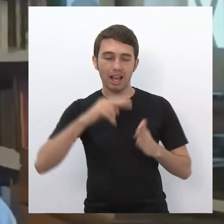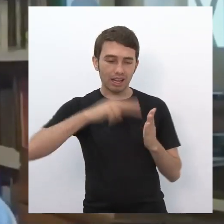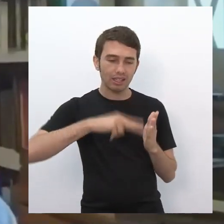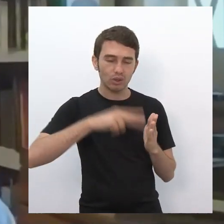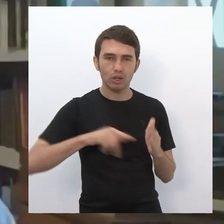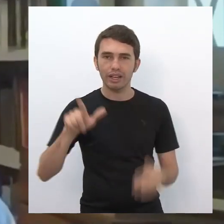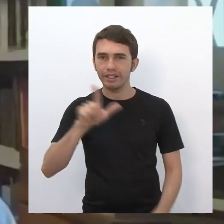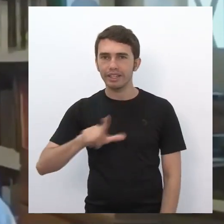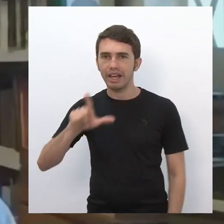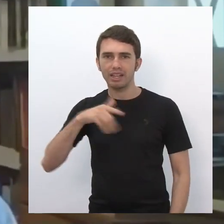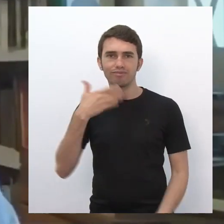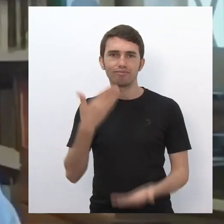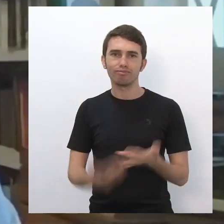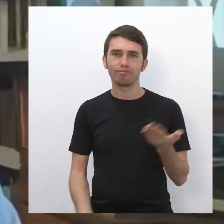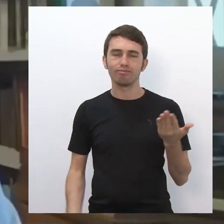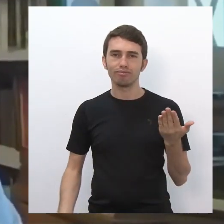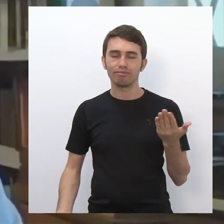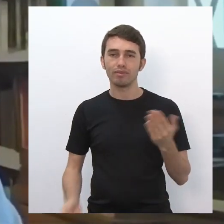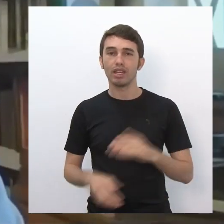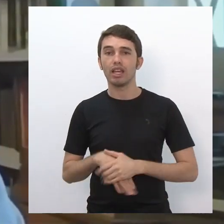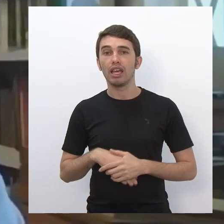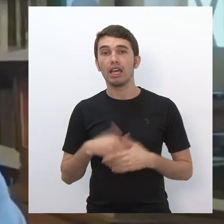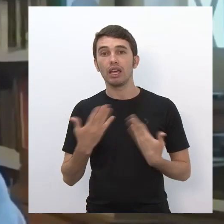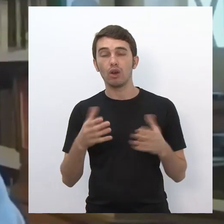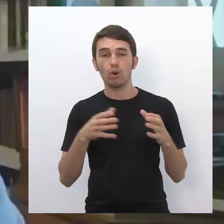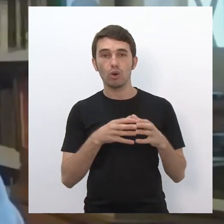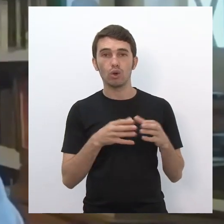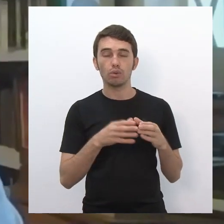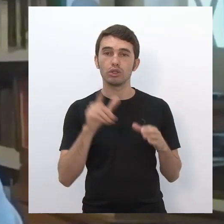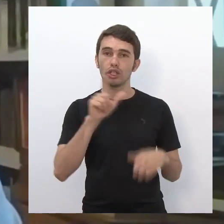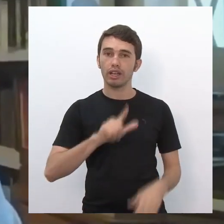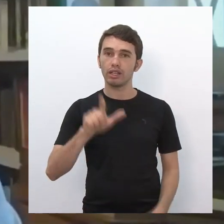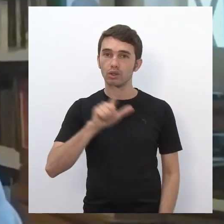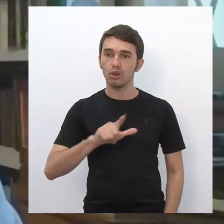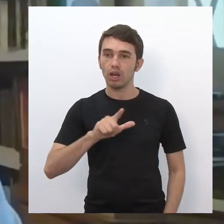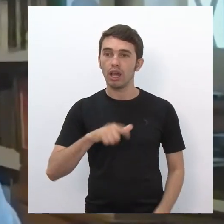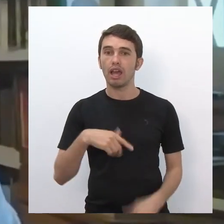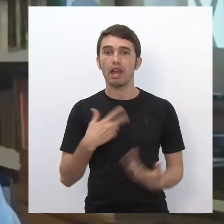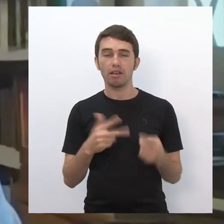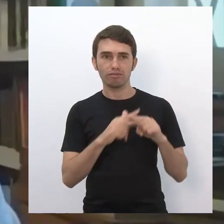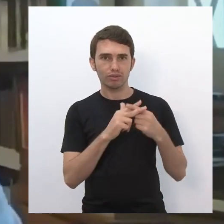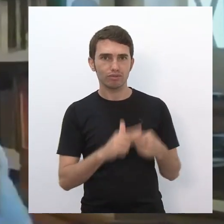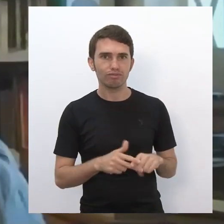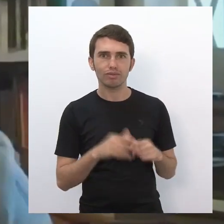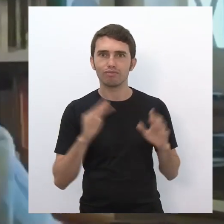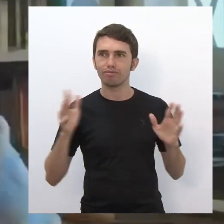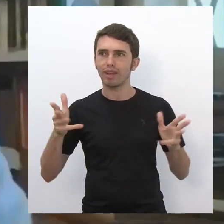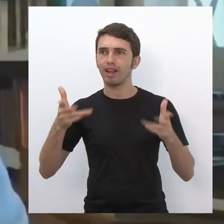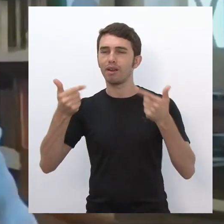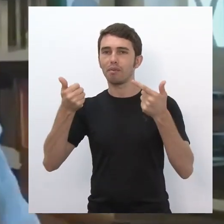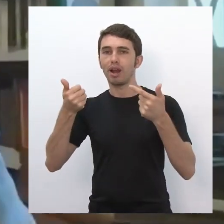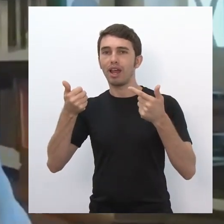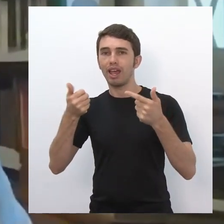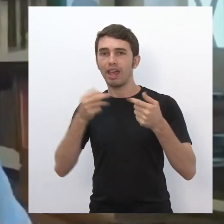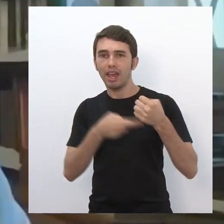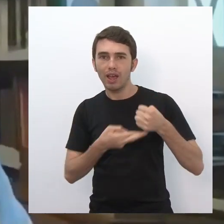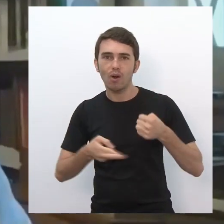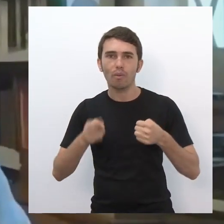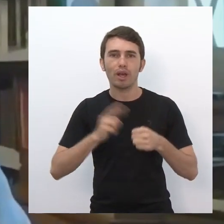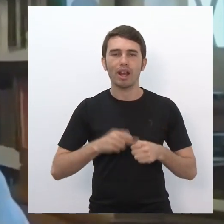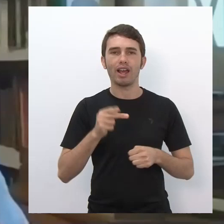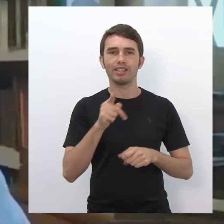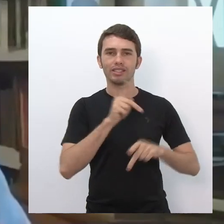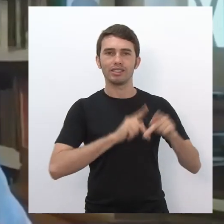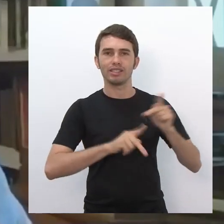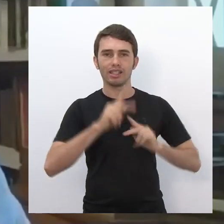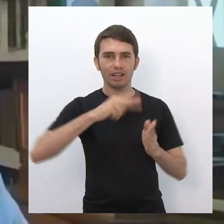se perde, né? E o clube de leitura, ele é um instrumento maravilhoso para recuperar esses leitores,